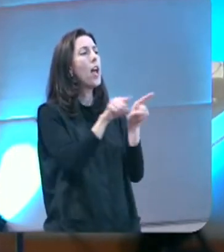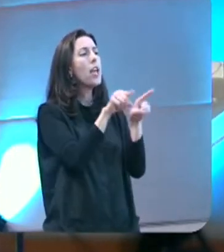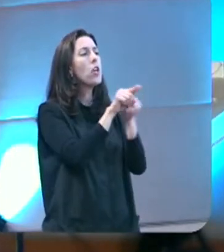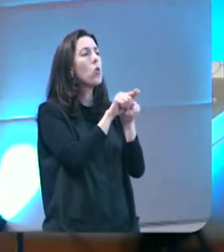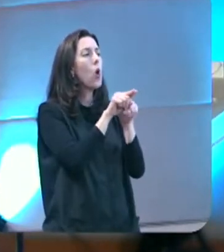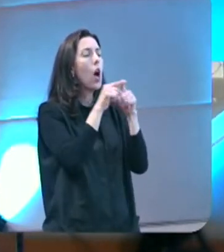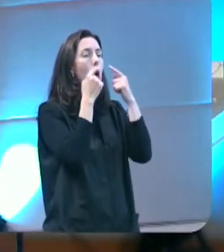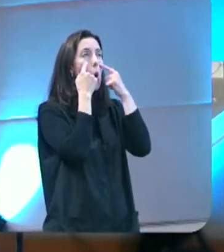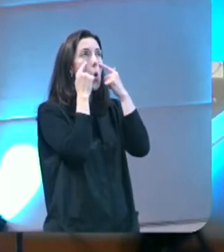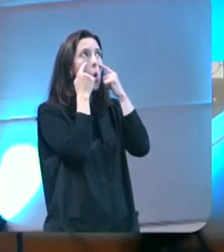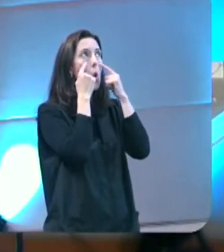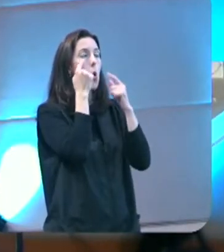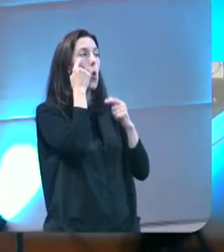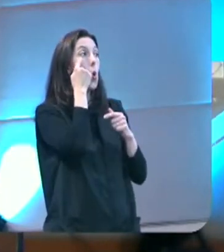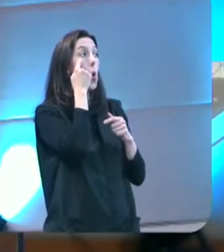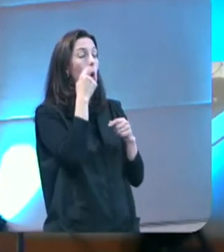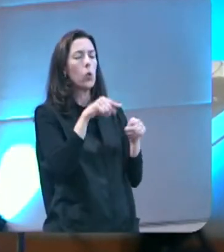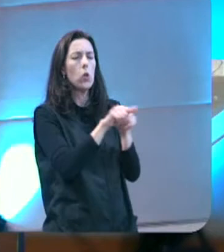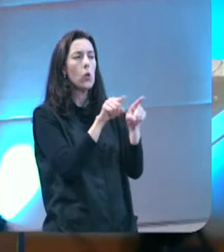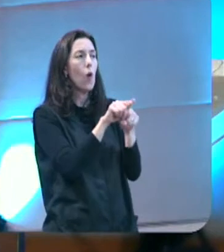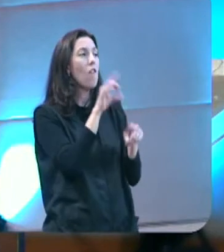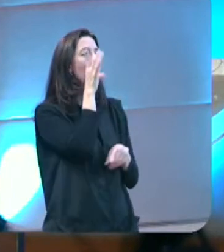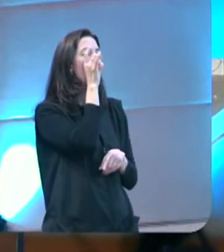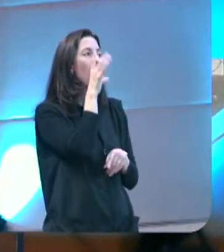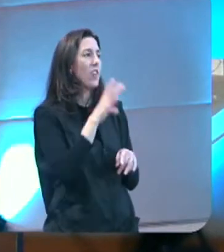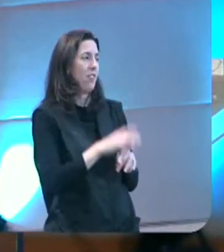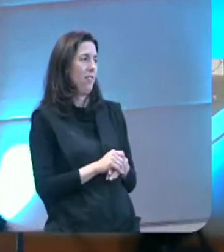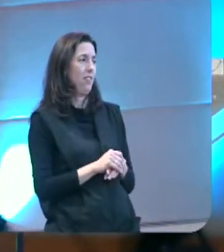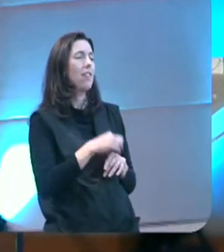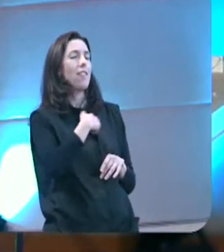ficar muito contente se eu lhe der este colar.